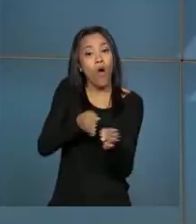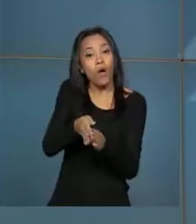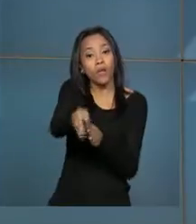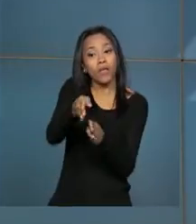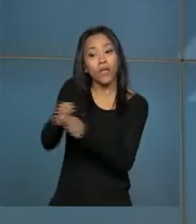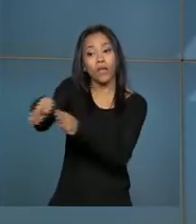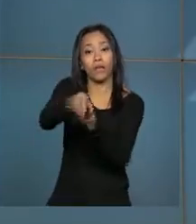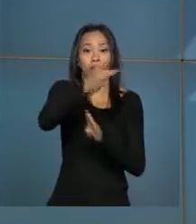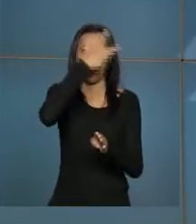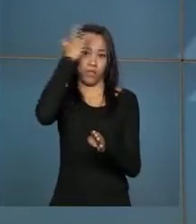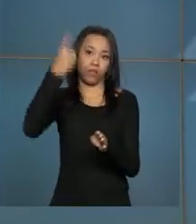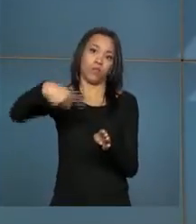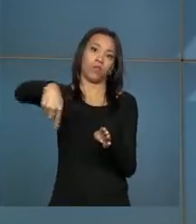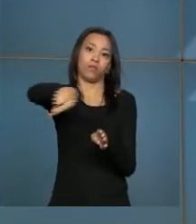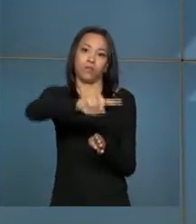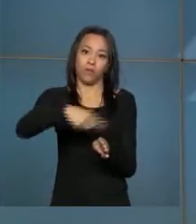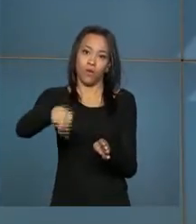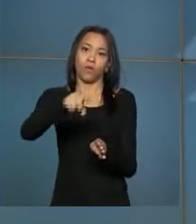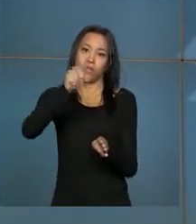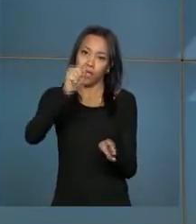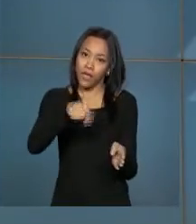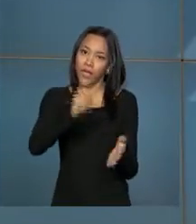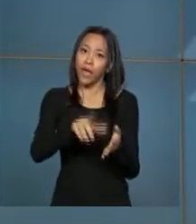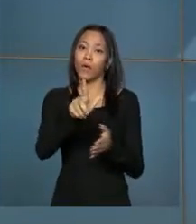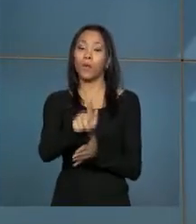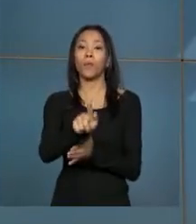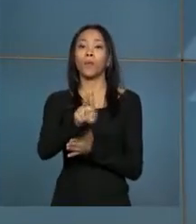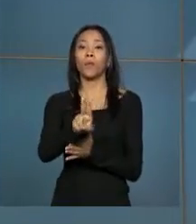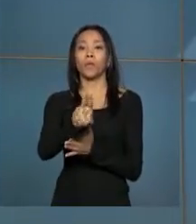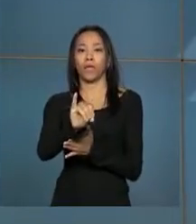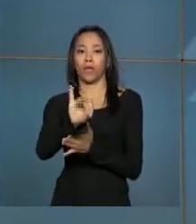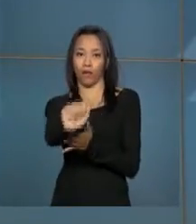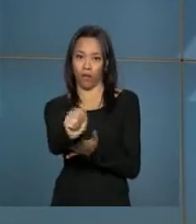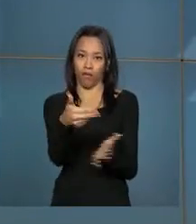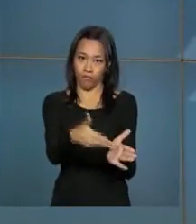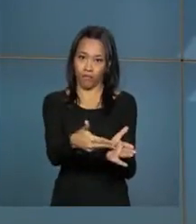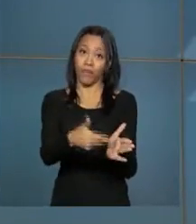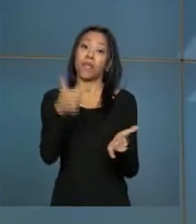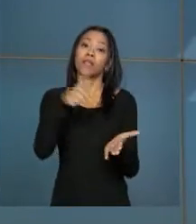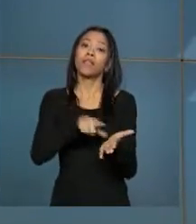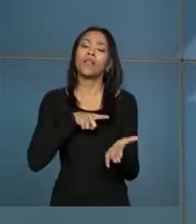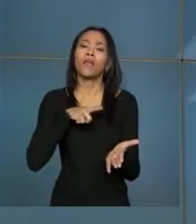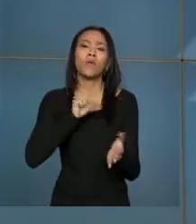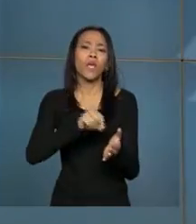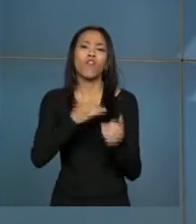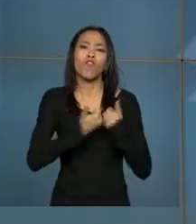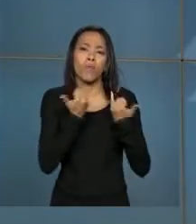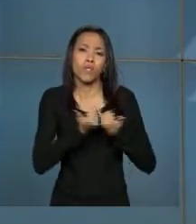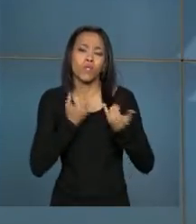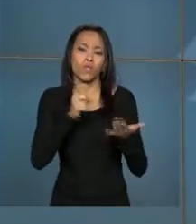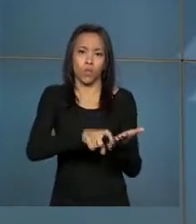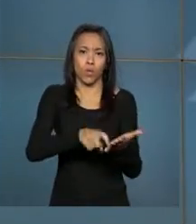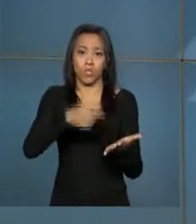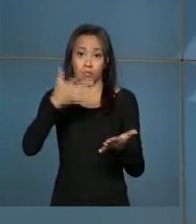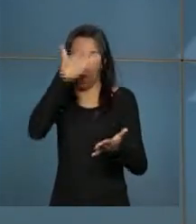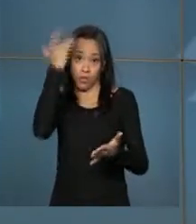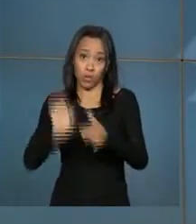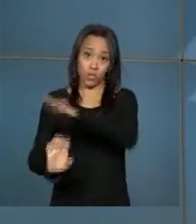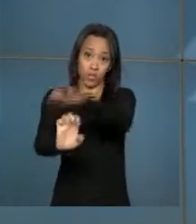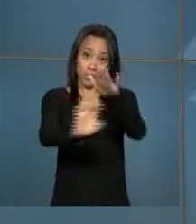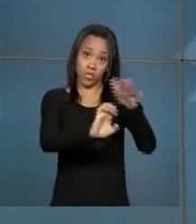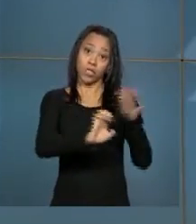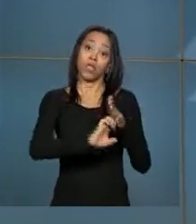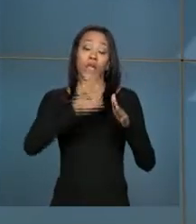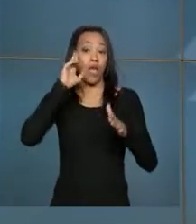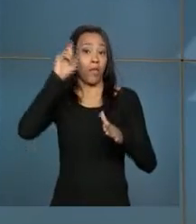exportar. É o Brasil Export, Guia de Comércio Exterior e Investimento. Nele também existem informações para o empresário